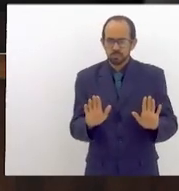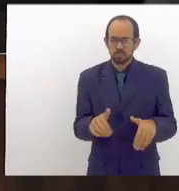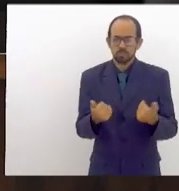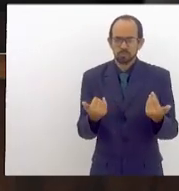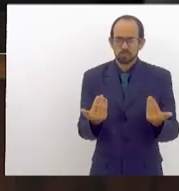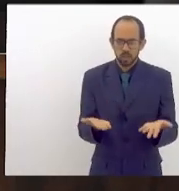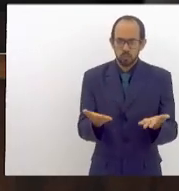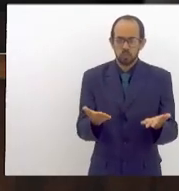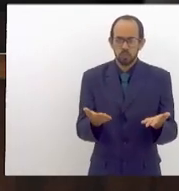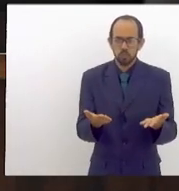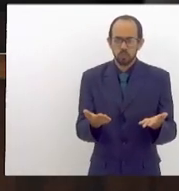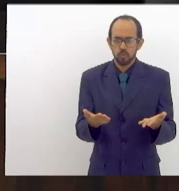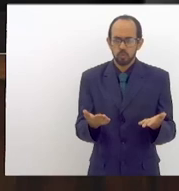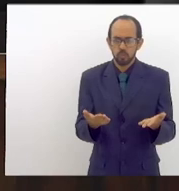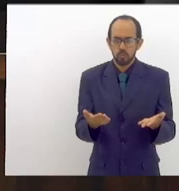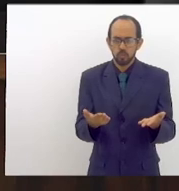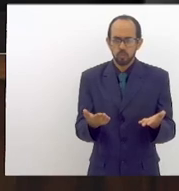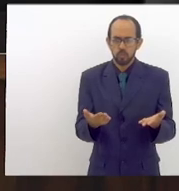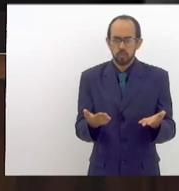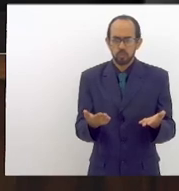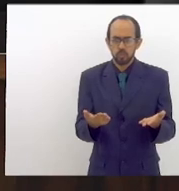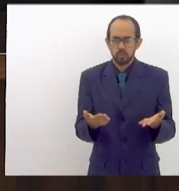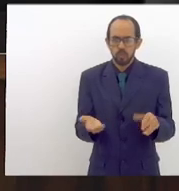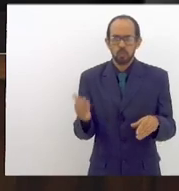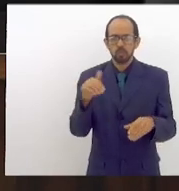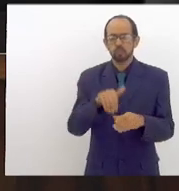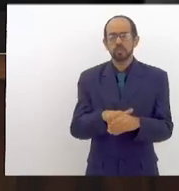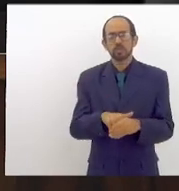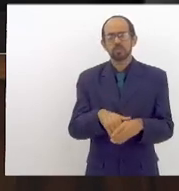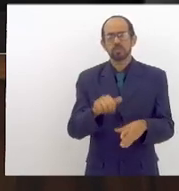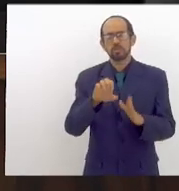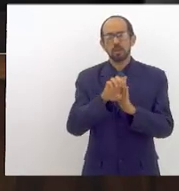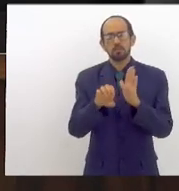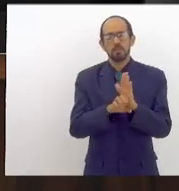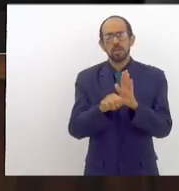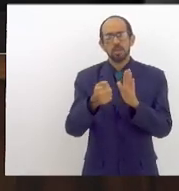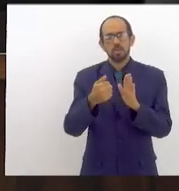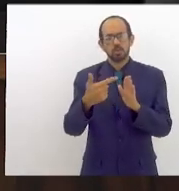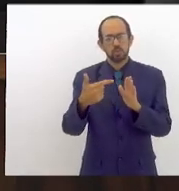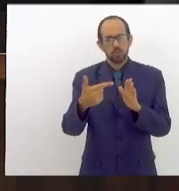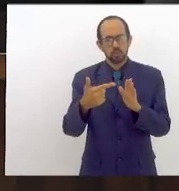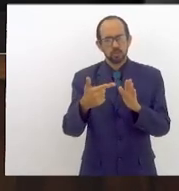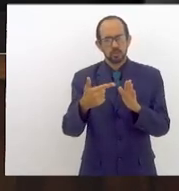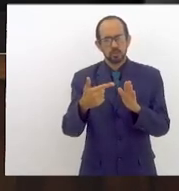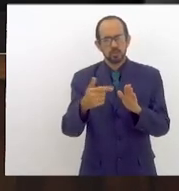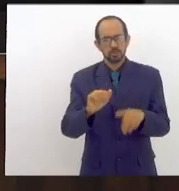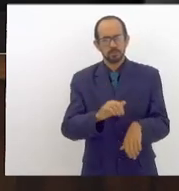em votação da emenda 12 os seus que a própria